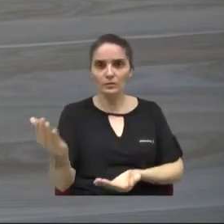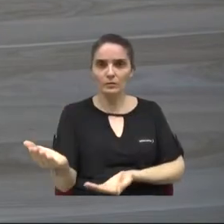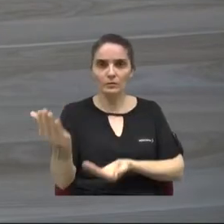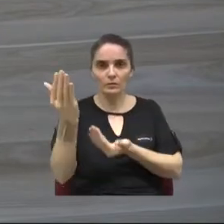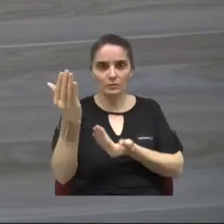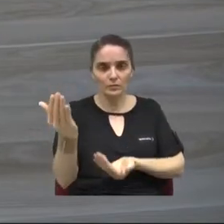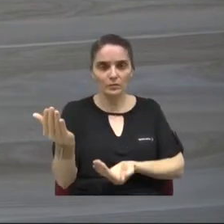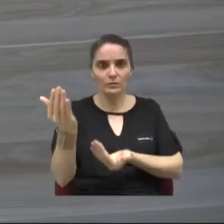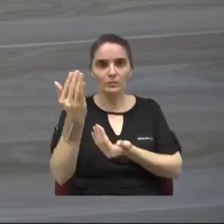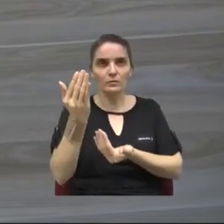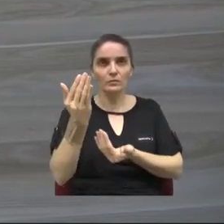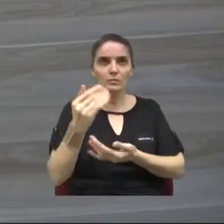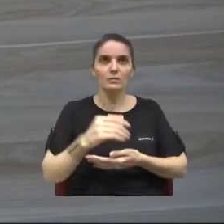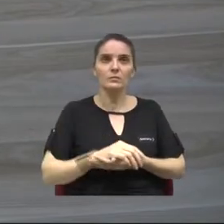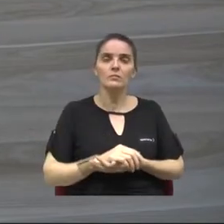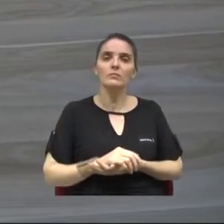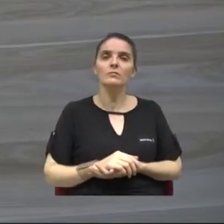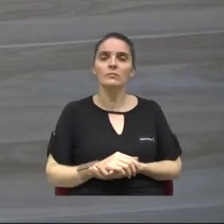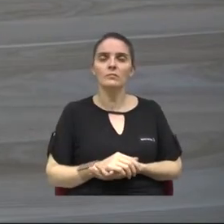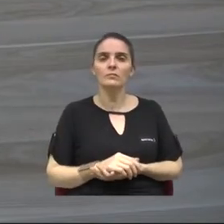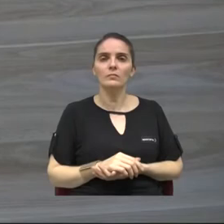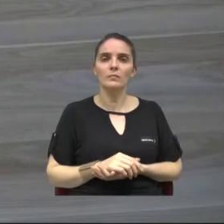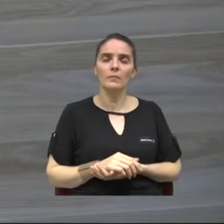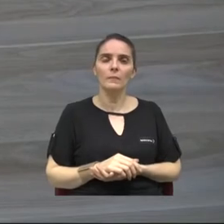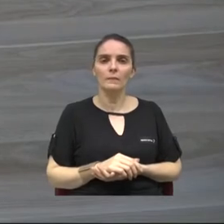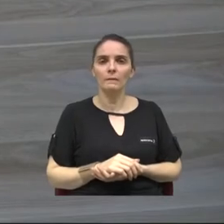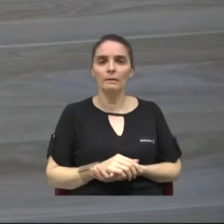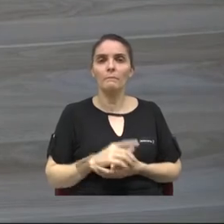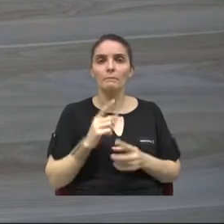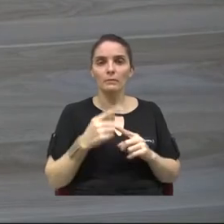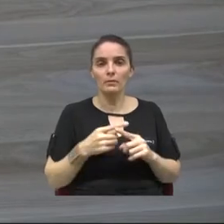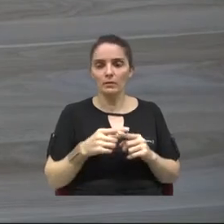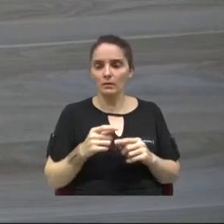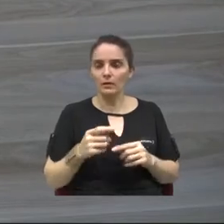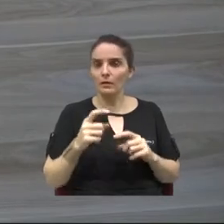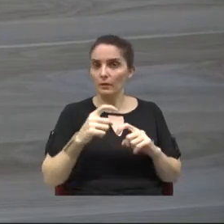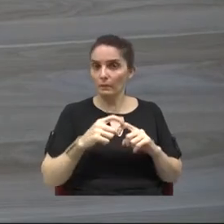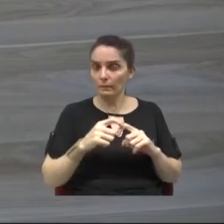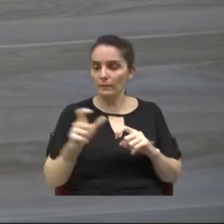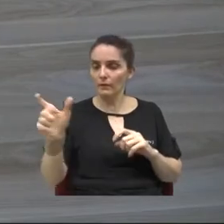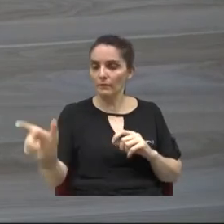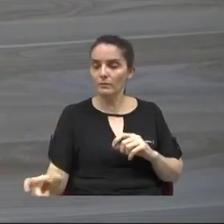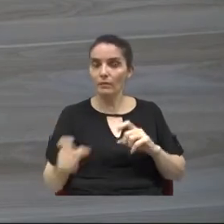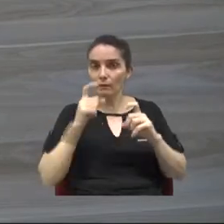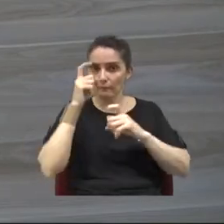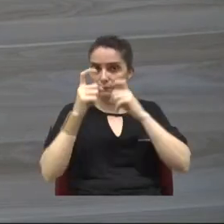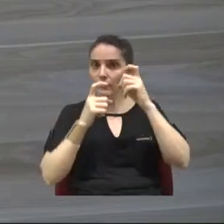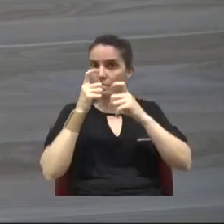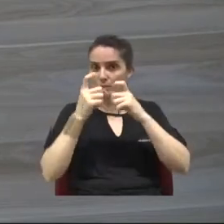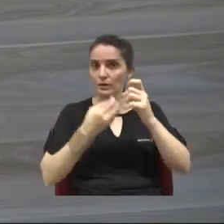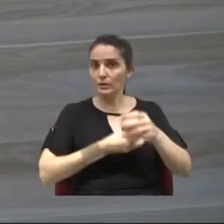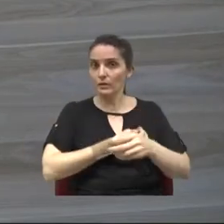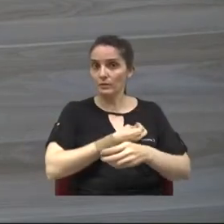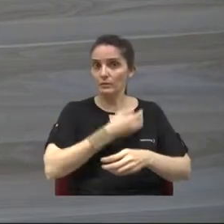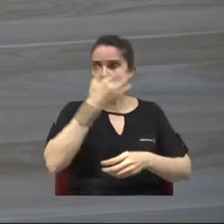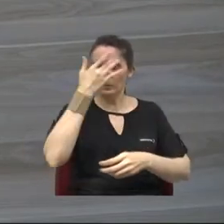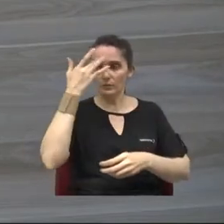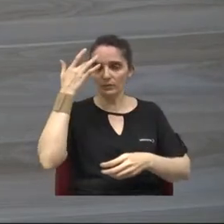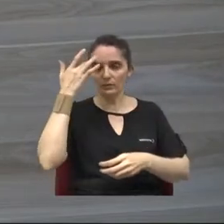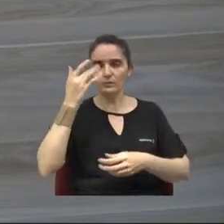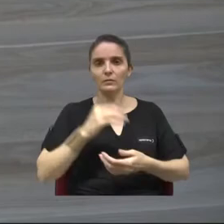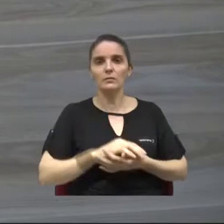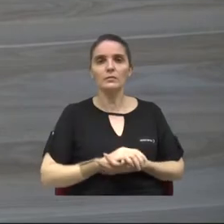homenageá-lo. Essa gratidão que eu tenho com ele, pela preocupação que ele tem com o ser humano, com a vida das pessoas. Então, esse é